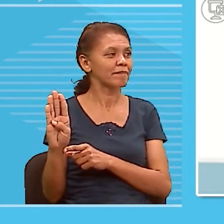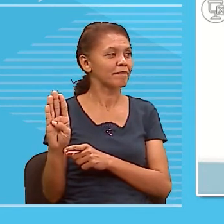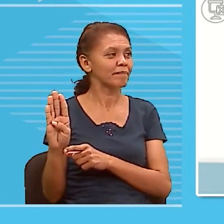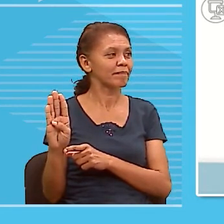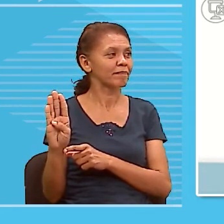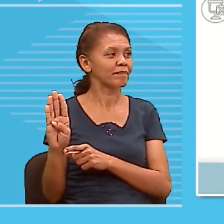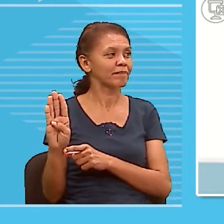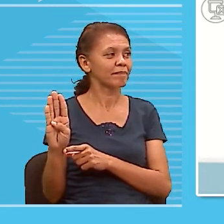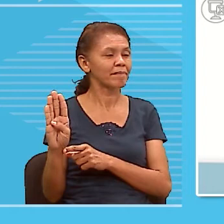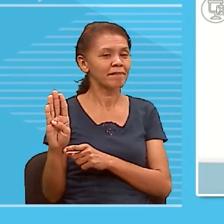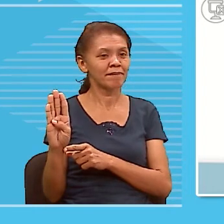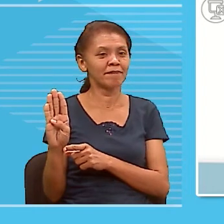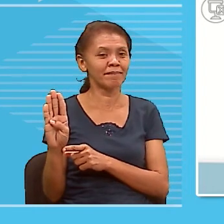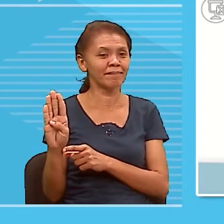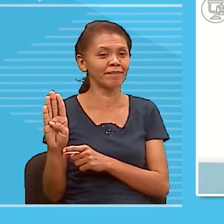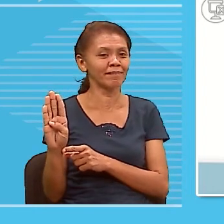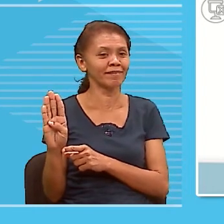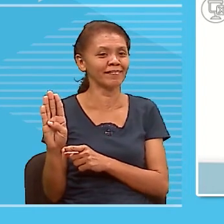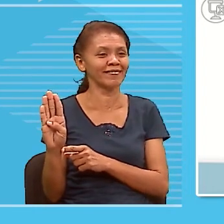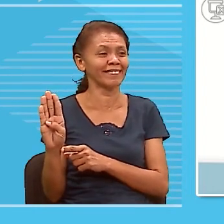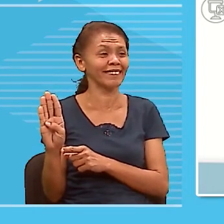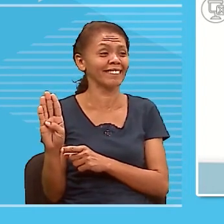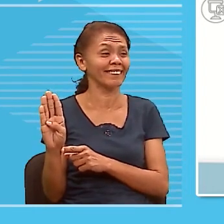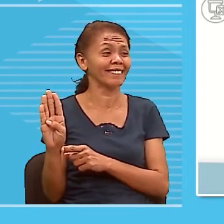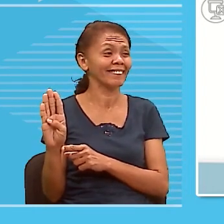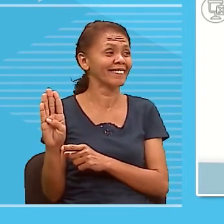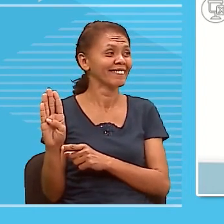não deveria nem ter pensado